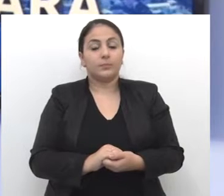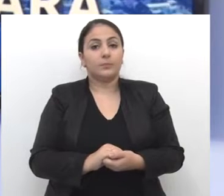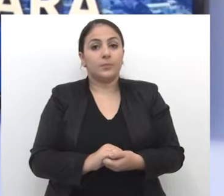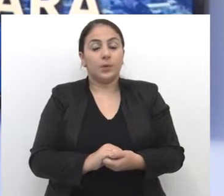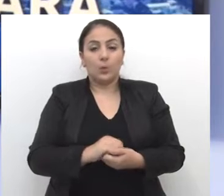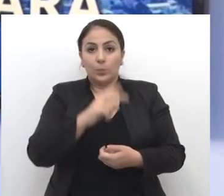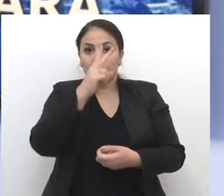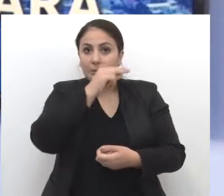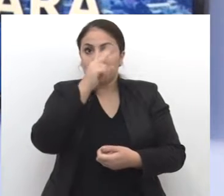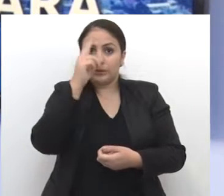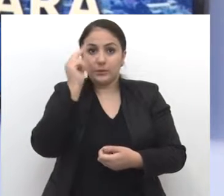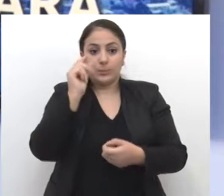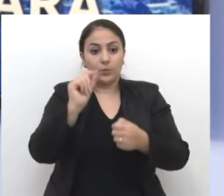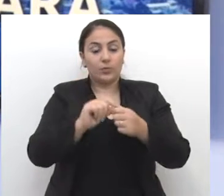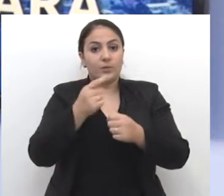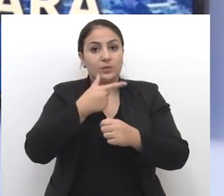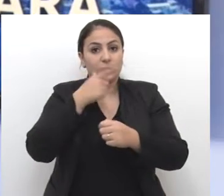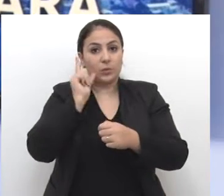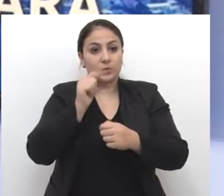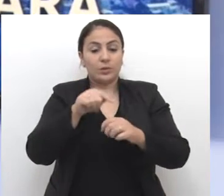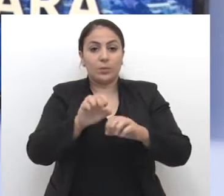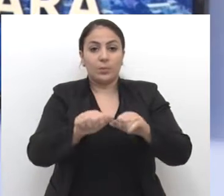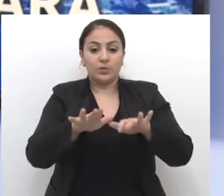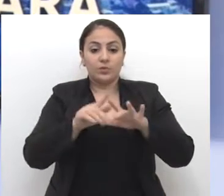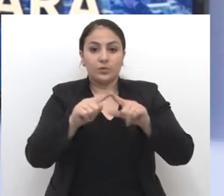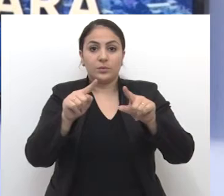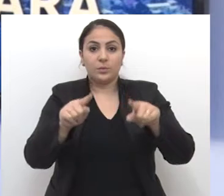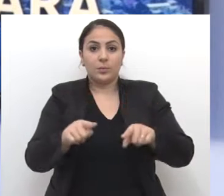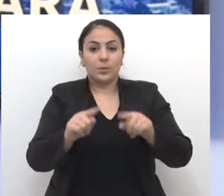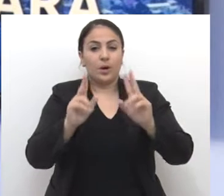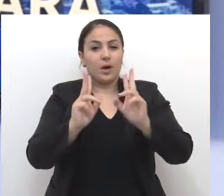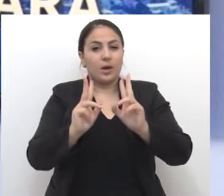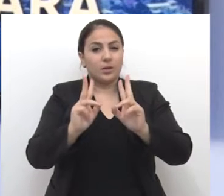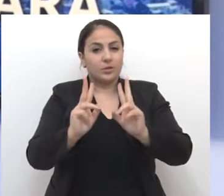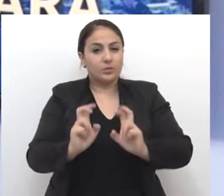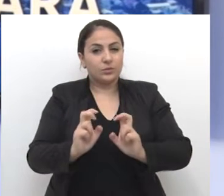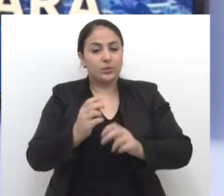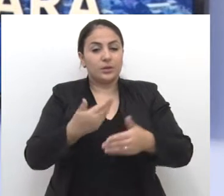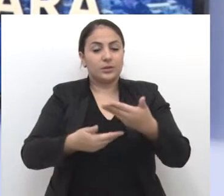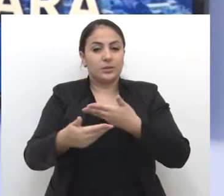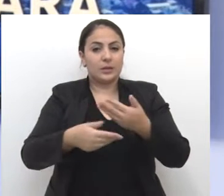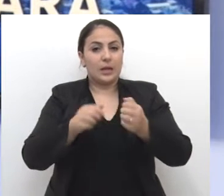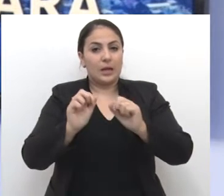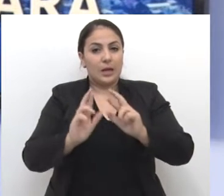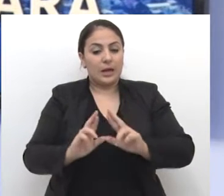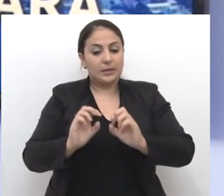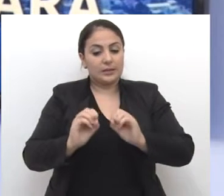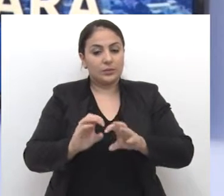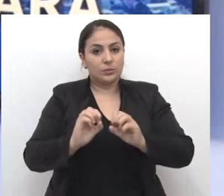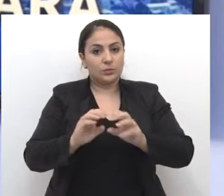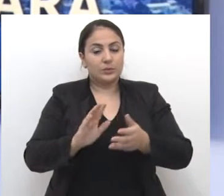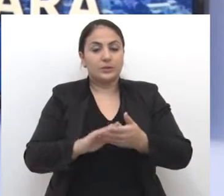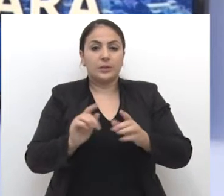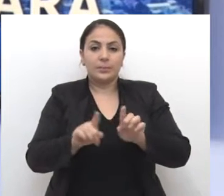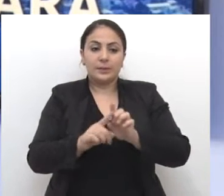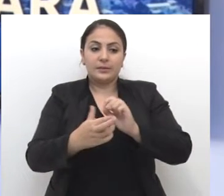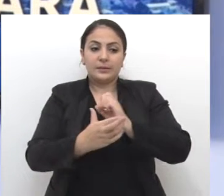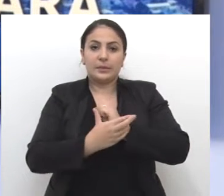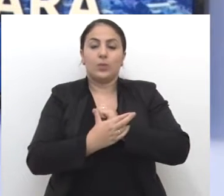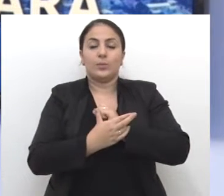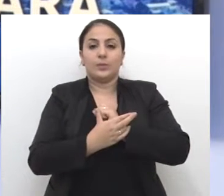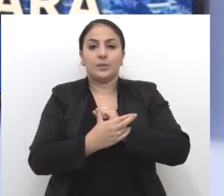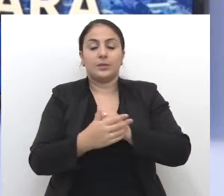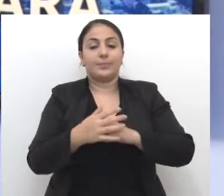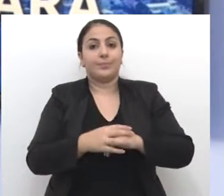O Parlamento Municipal realizou ontem uma audiência pública sobre um tema que beneficia as áreas da educação e